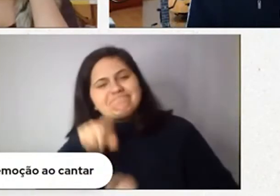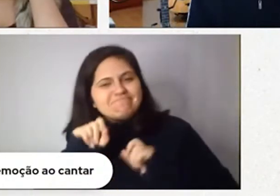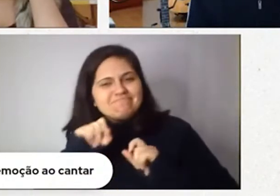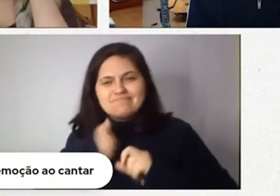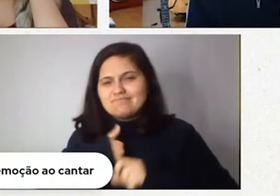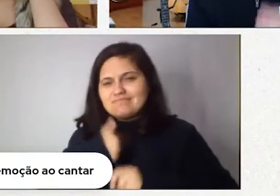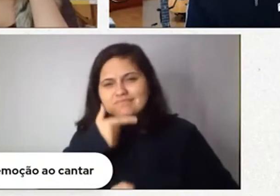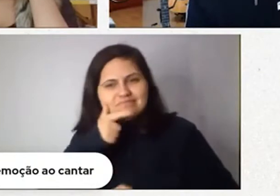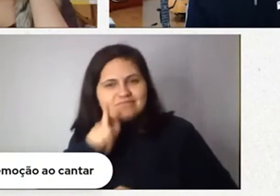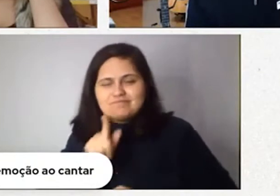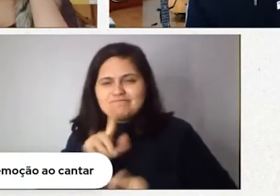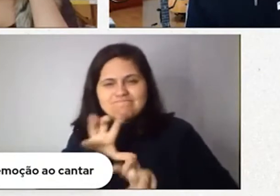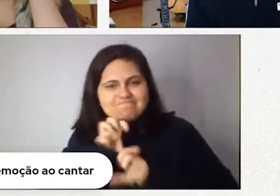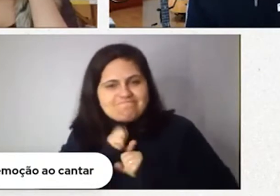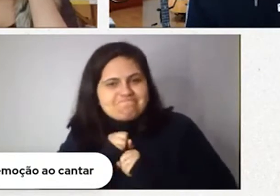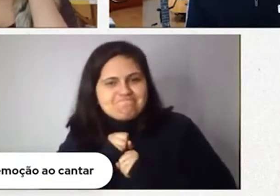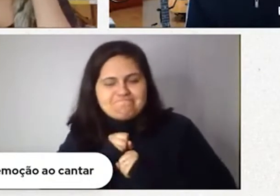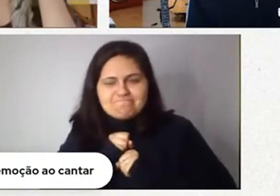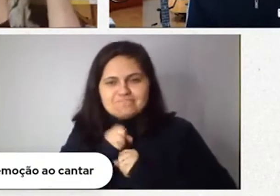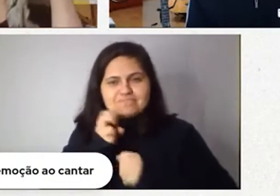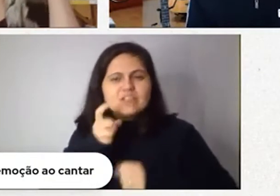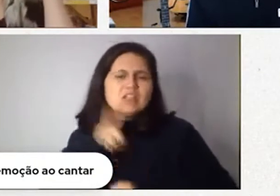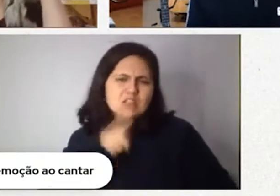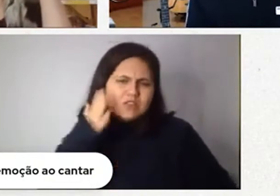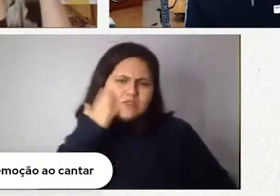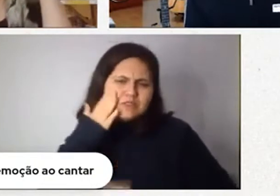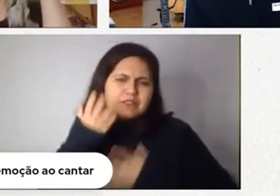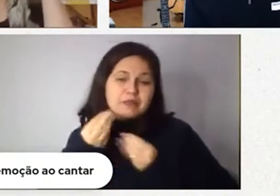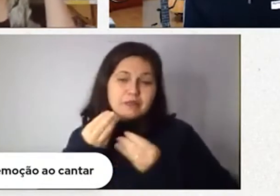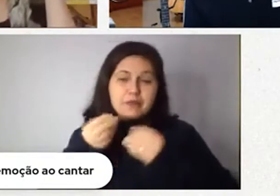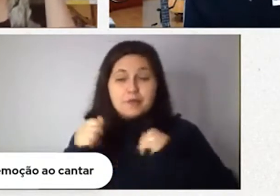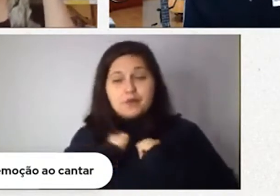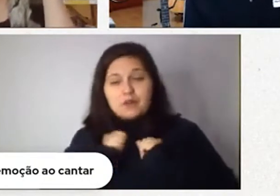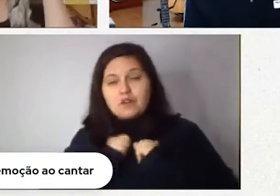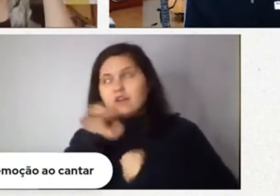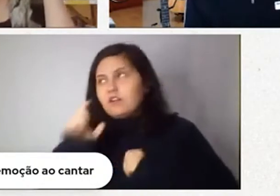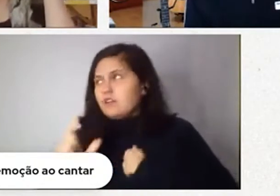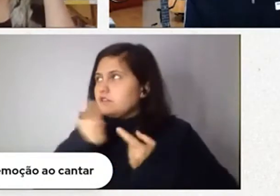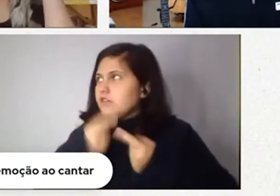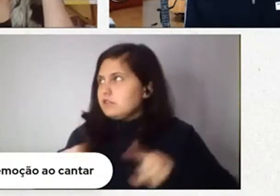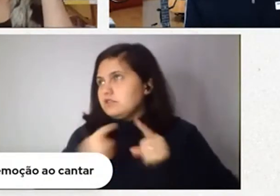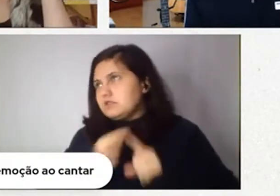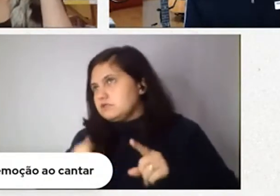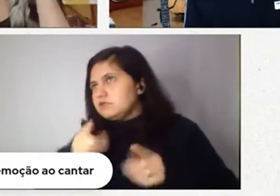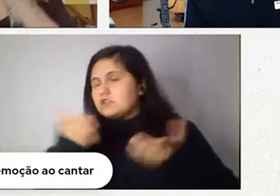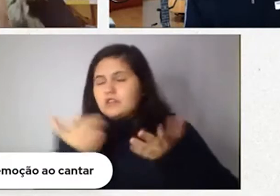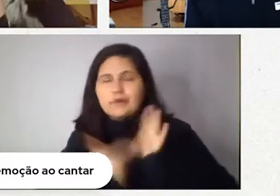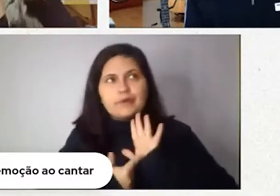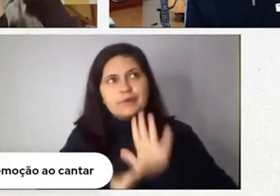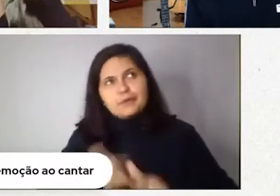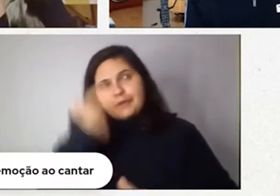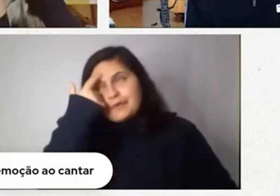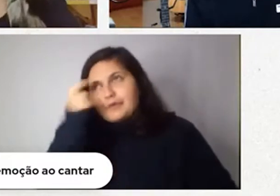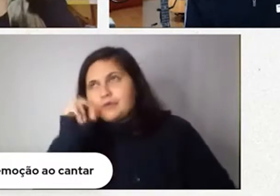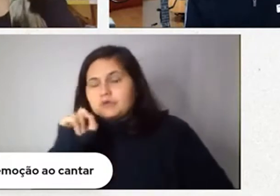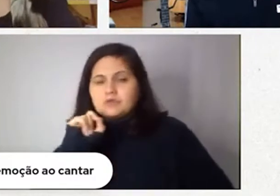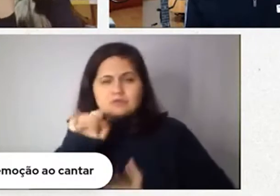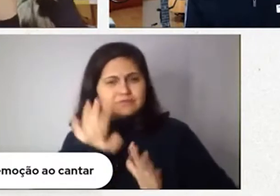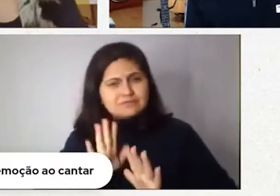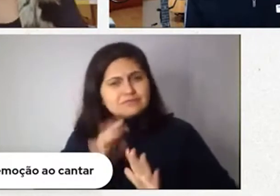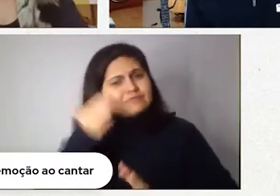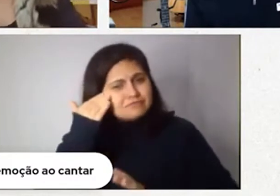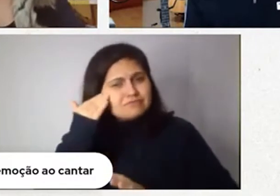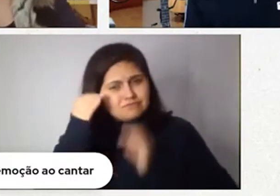consigo... eu sei que tem muitos artistas que eles têm isso, assim, essa música agora não retrata o que eu penso e tal, e eu entendo